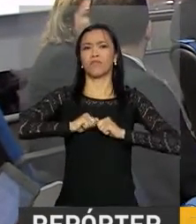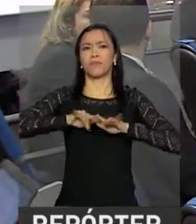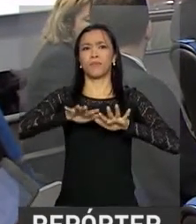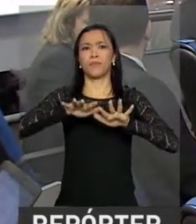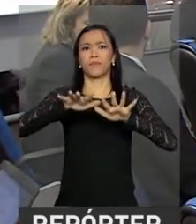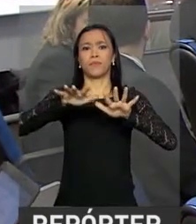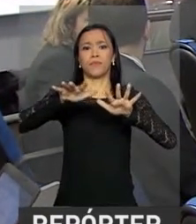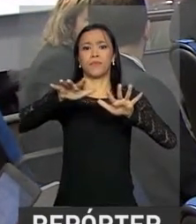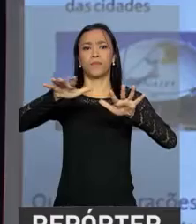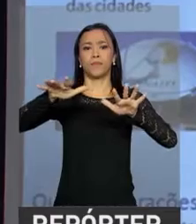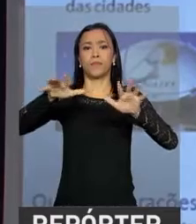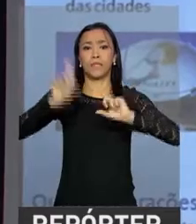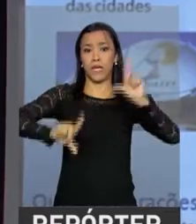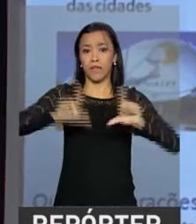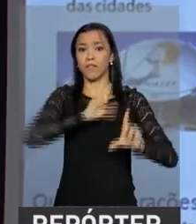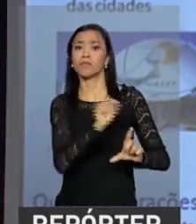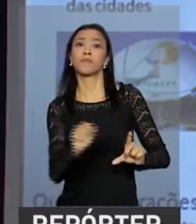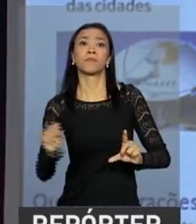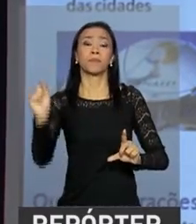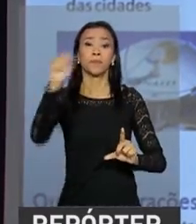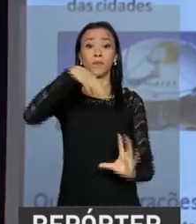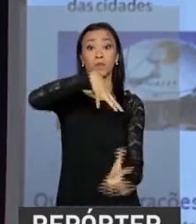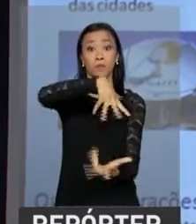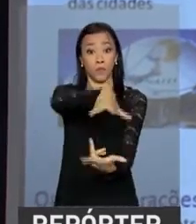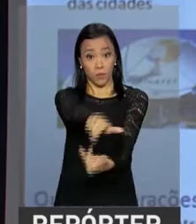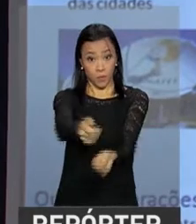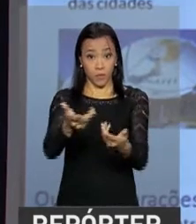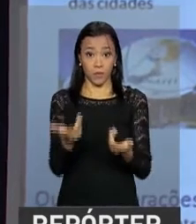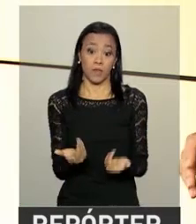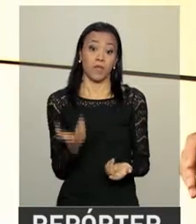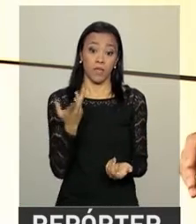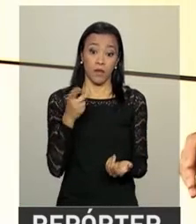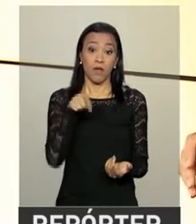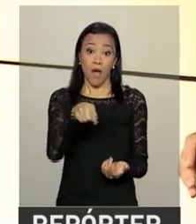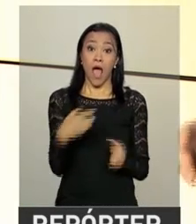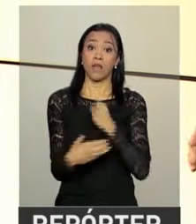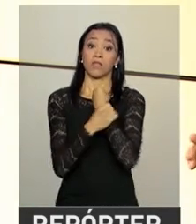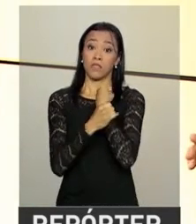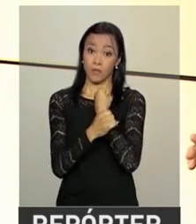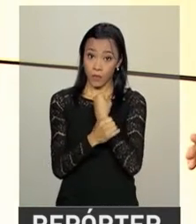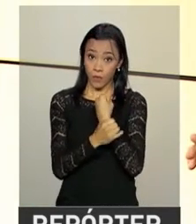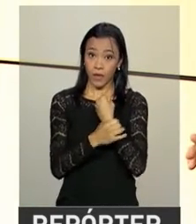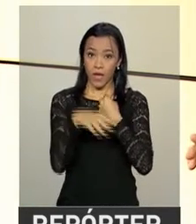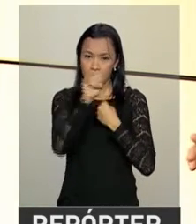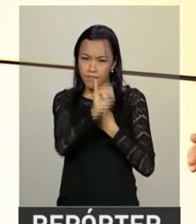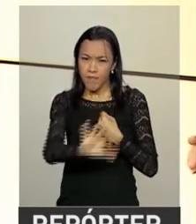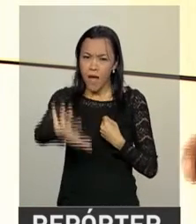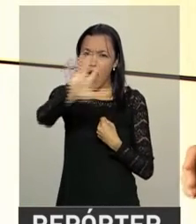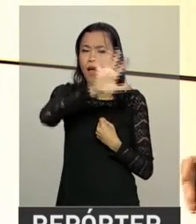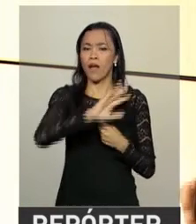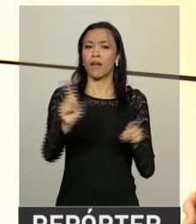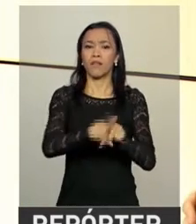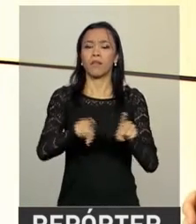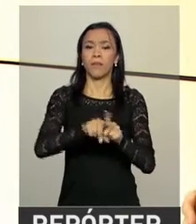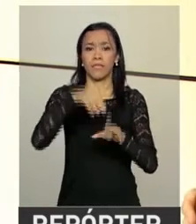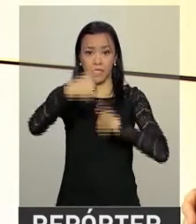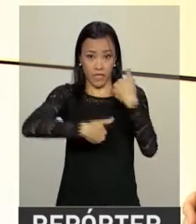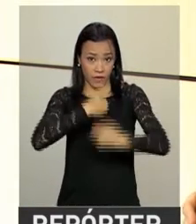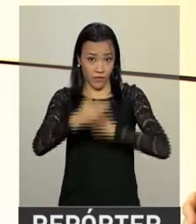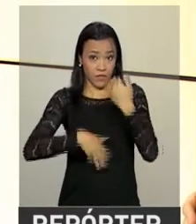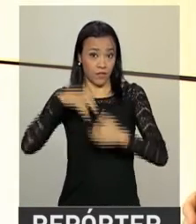quatro milhões e meio de pessoas em todo o planeta e para garantir a qualidade nas imagens e nos serviços de